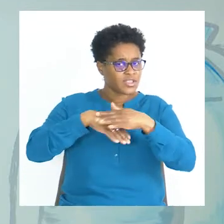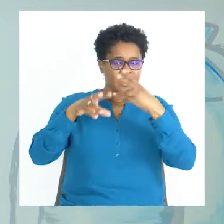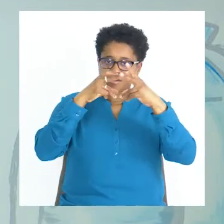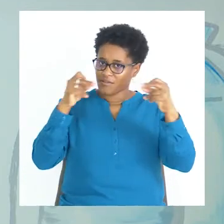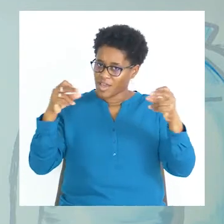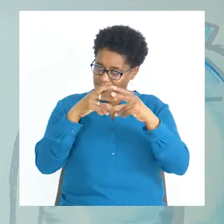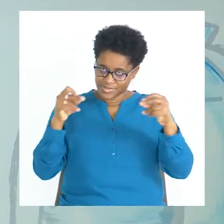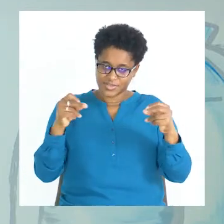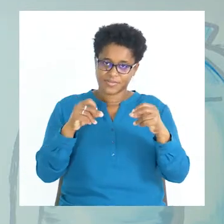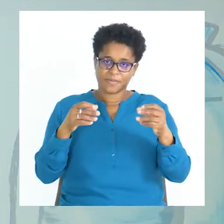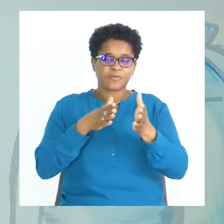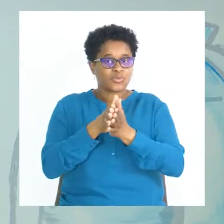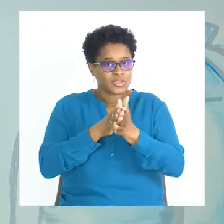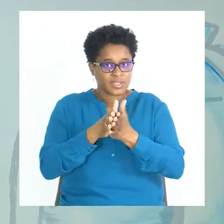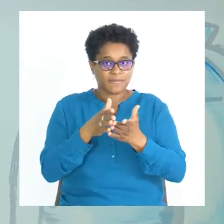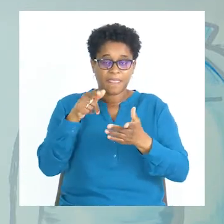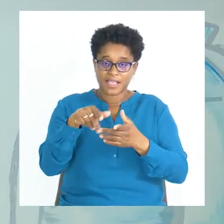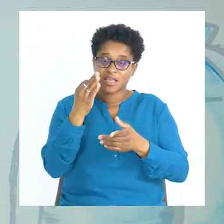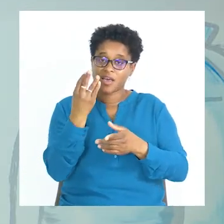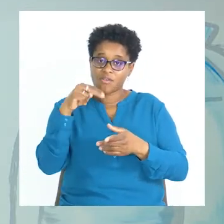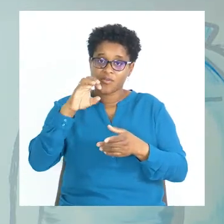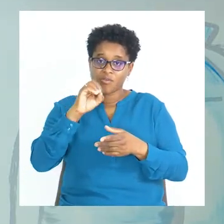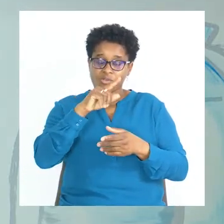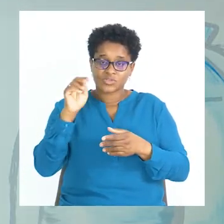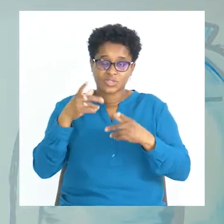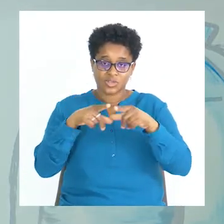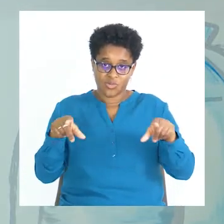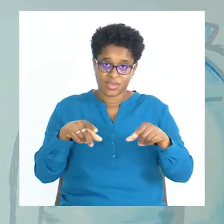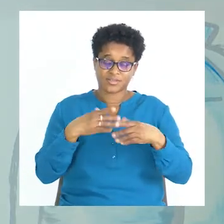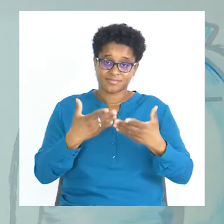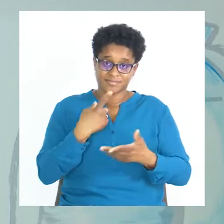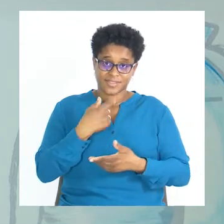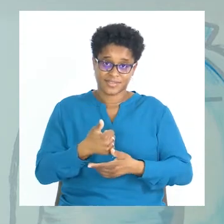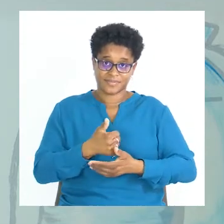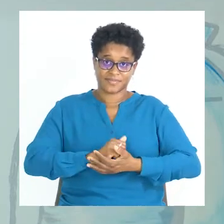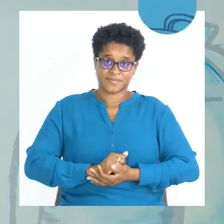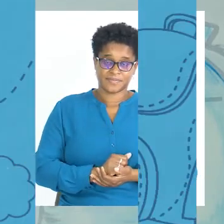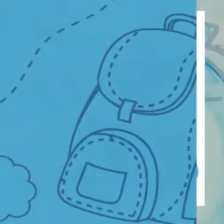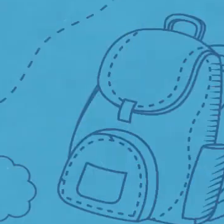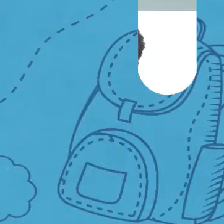elaborar frases, fazer frases utilizando essas funções da linguagem. Tá bom?